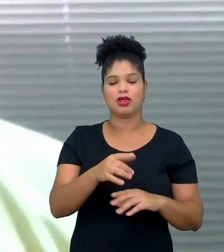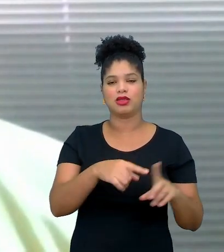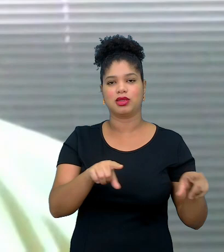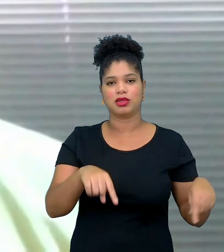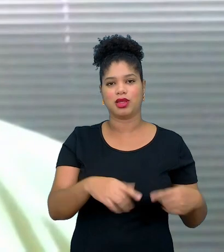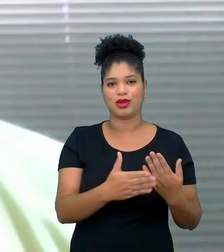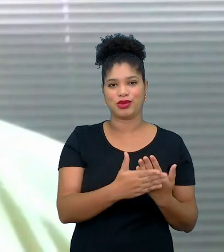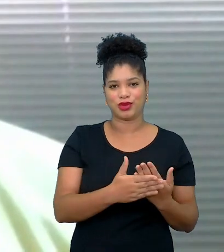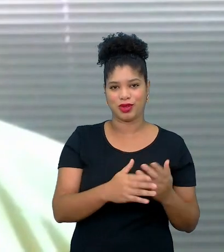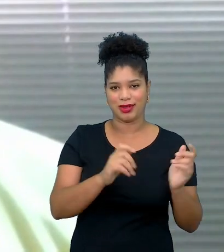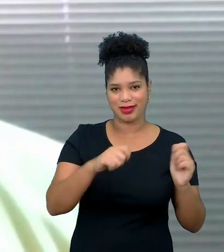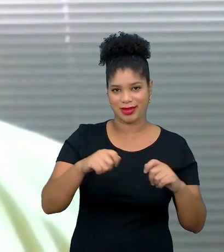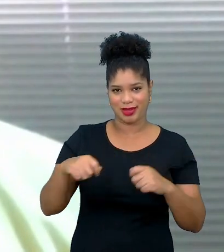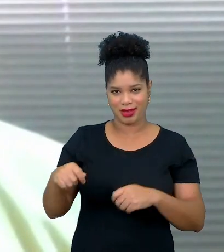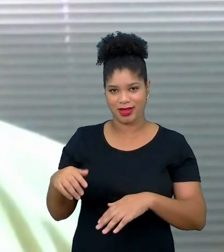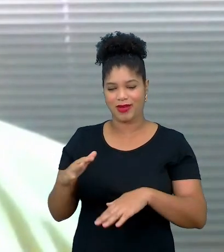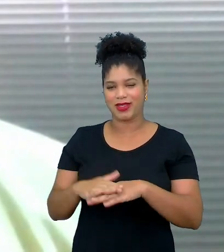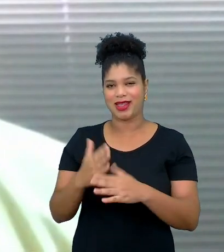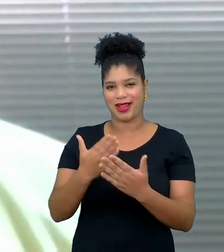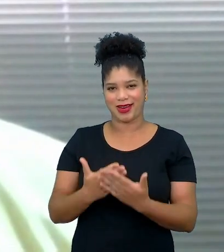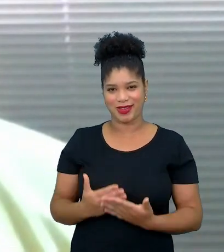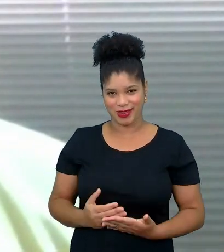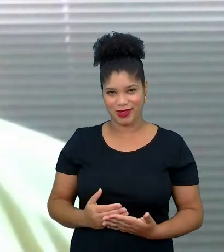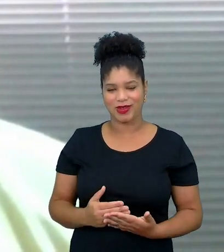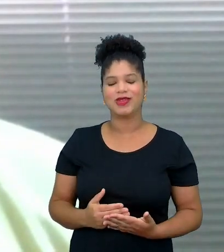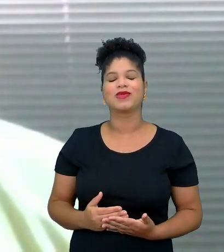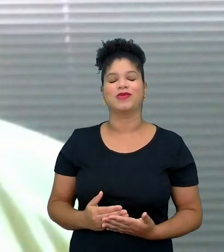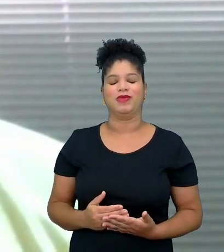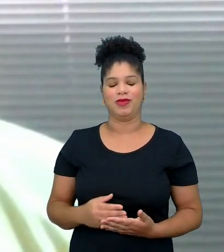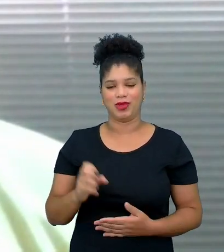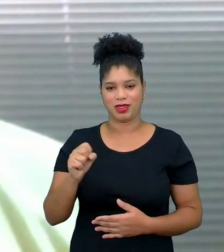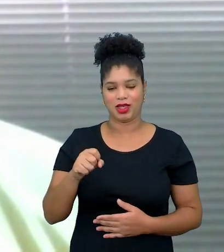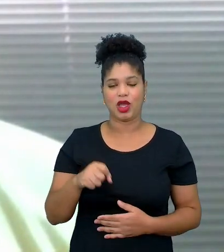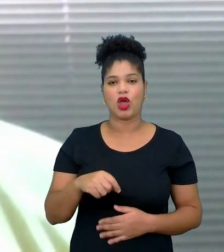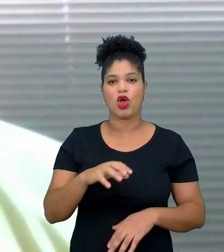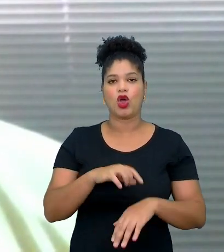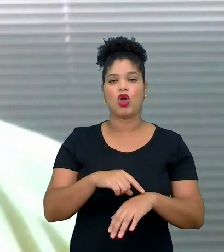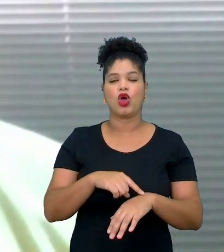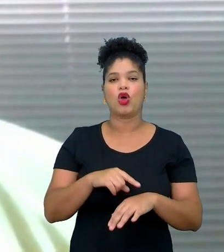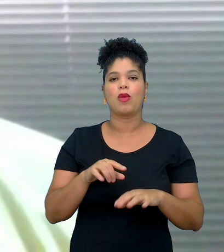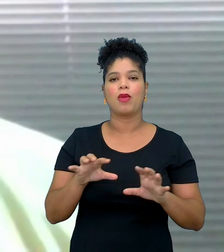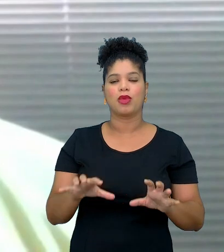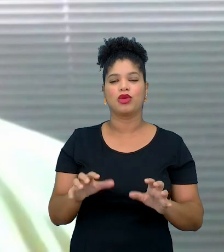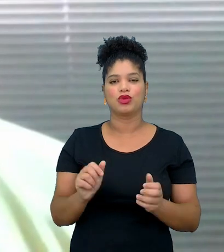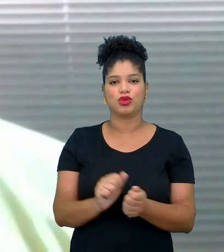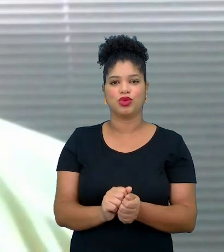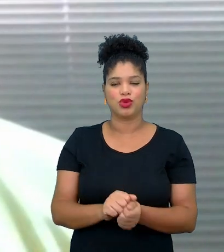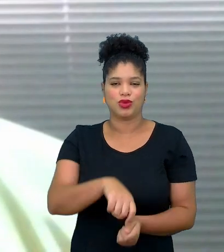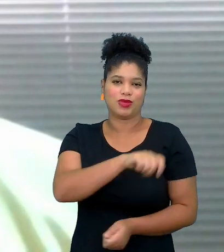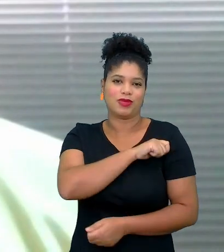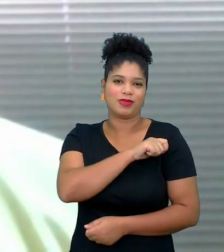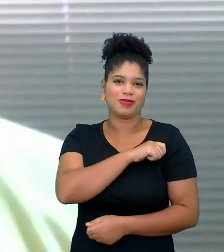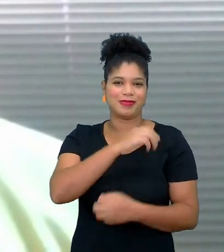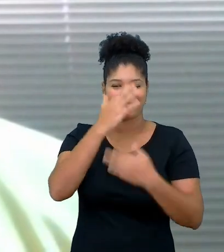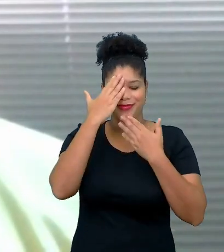para executar essa aula. Trabalhar esse momento com os alunos também. Eu